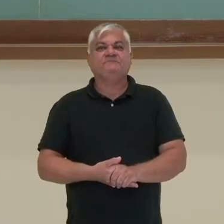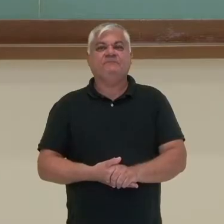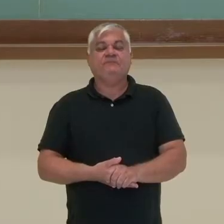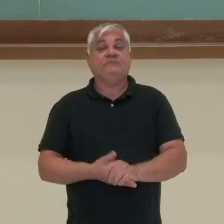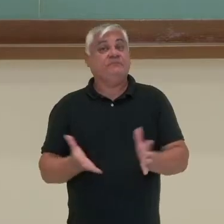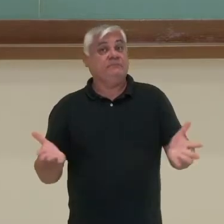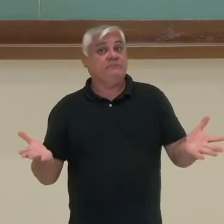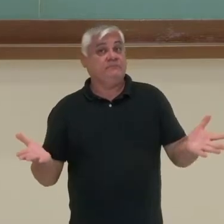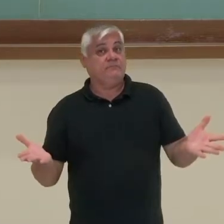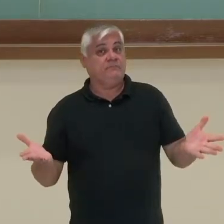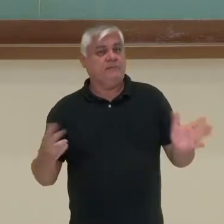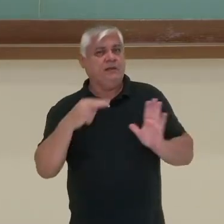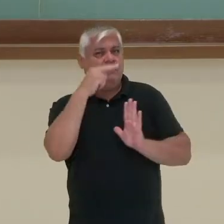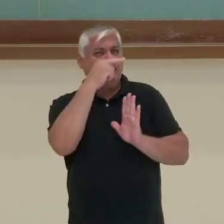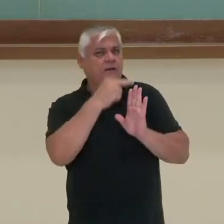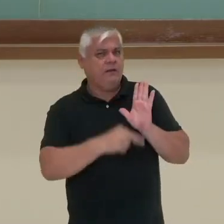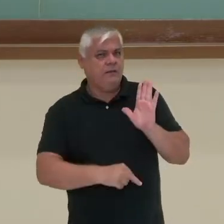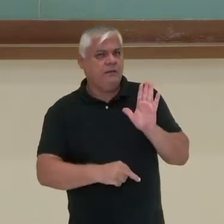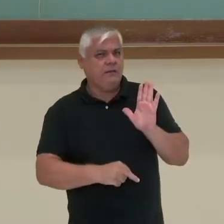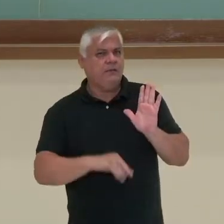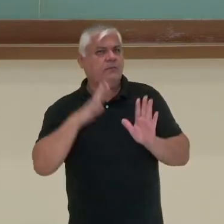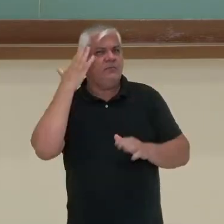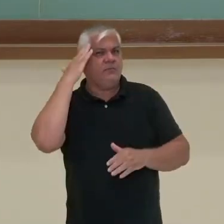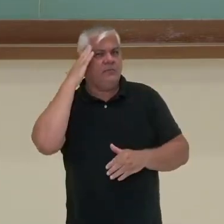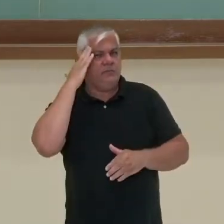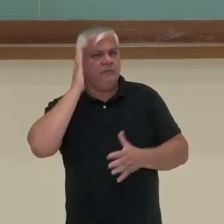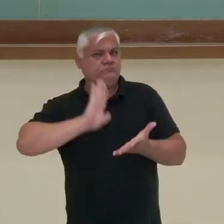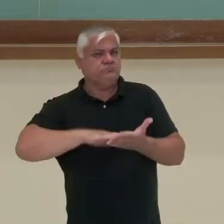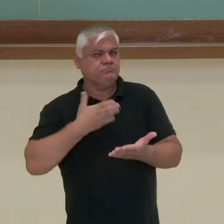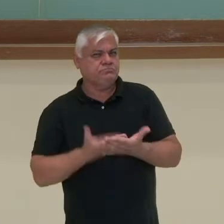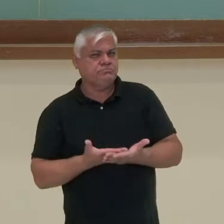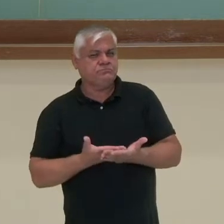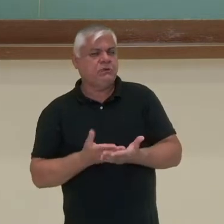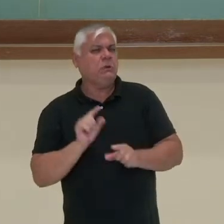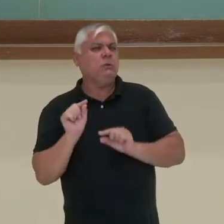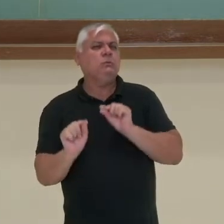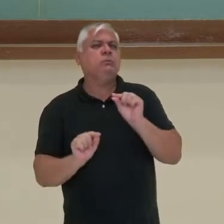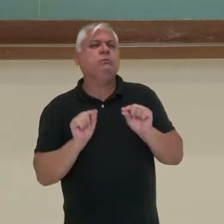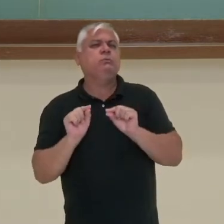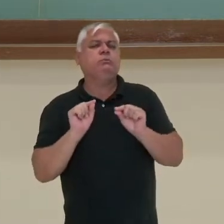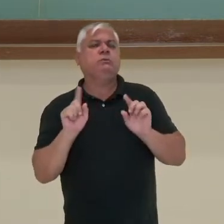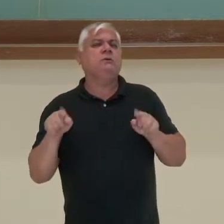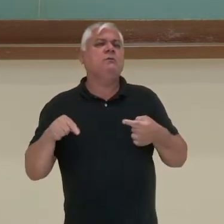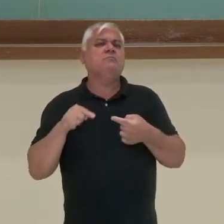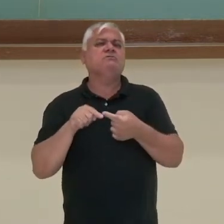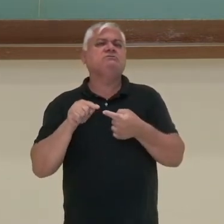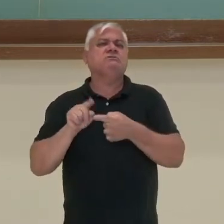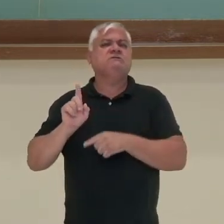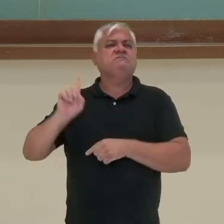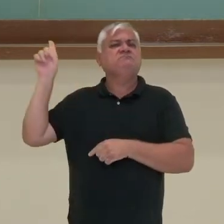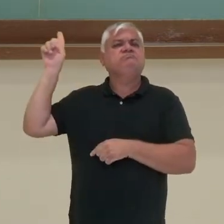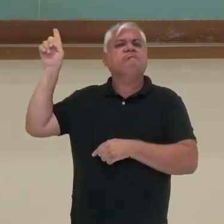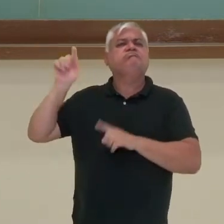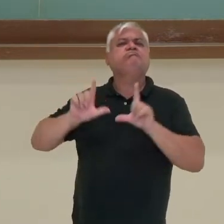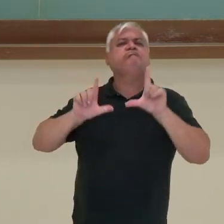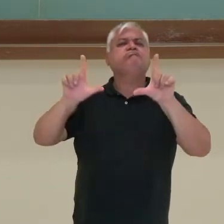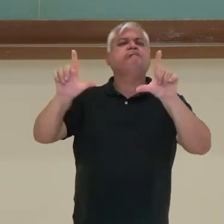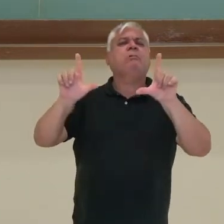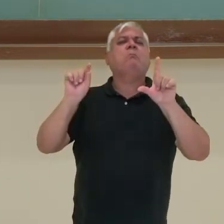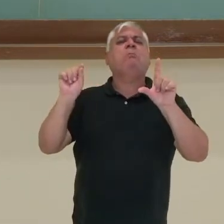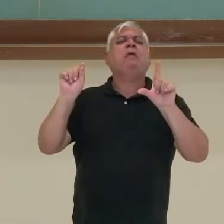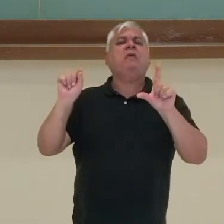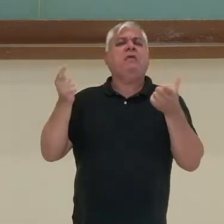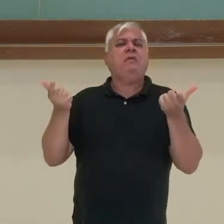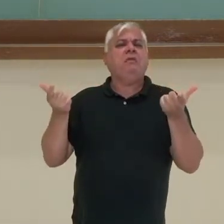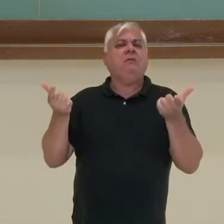E aí, você leu, conseguiu interpretar, né? Qual será que é o objetivo desse cartaz? Por que ele foi